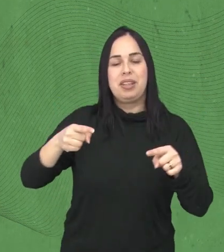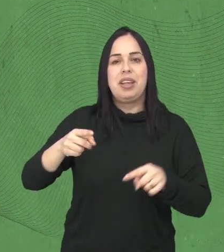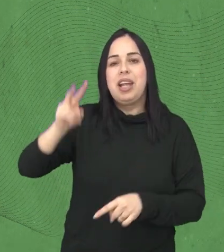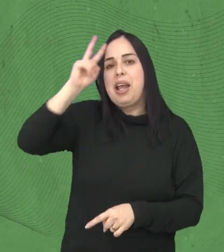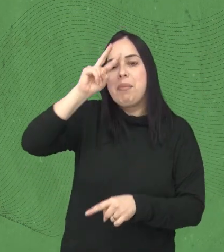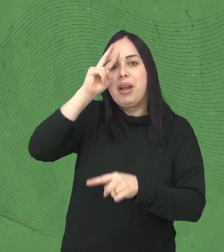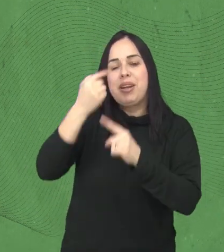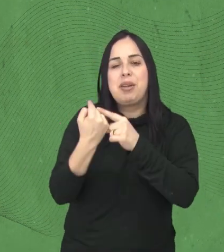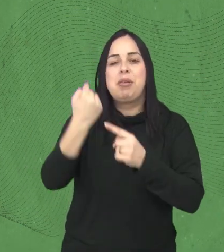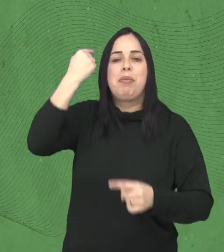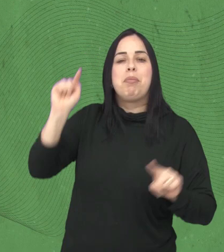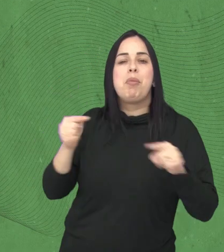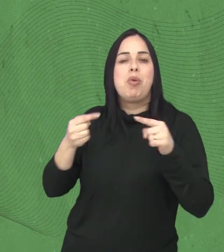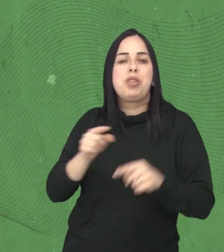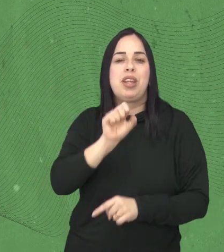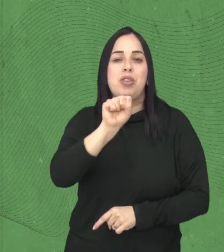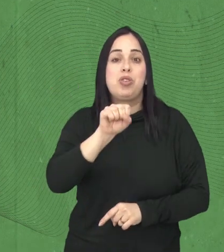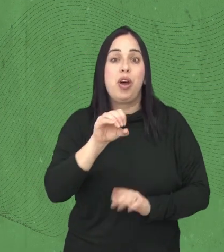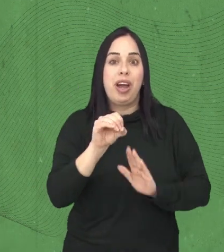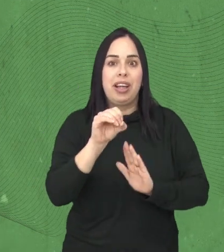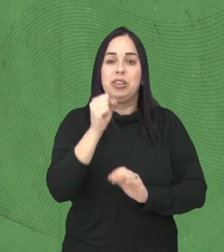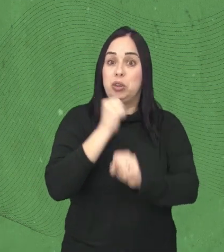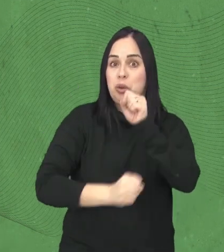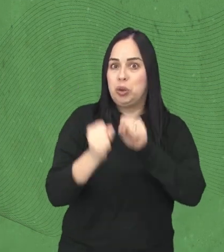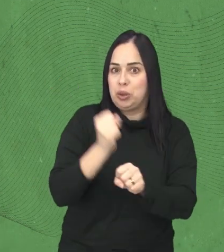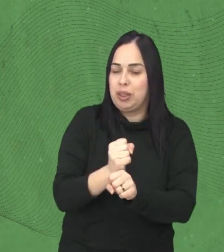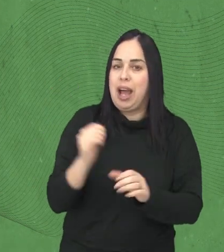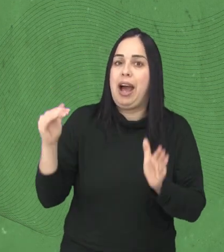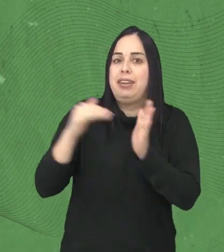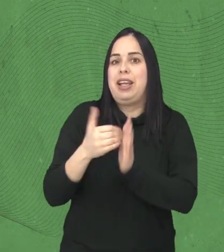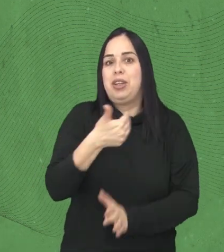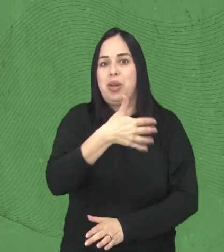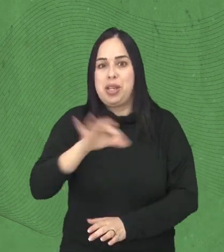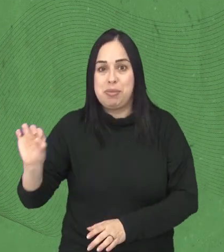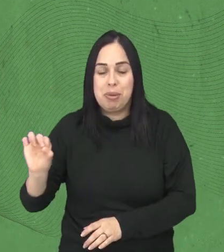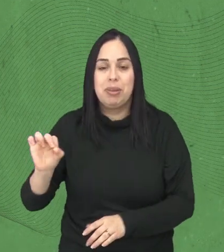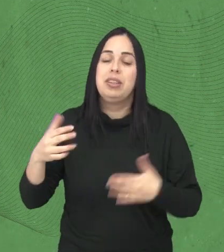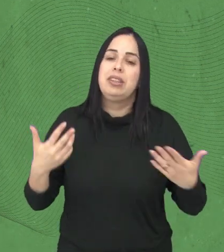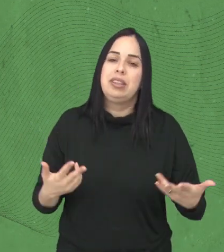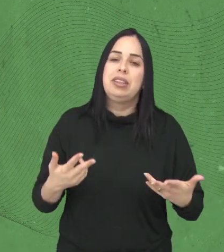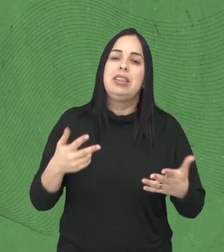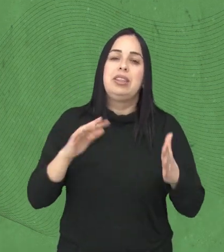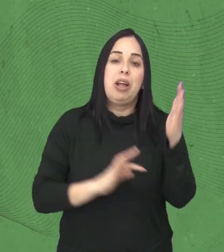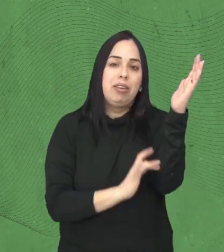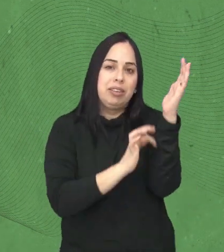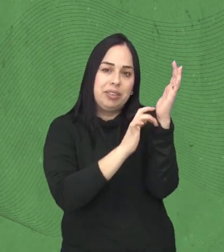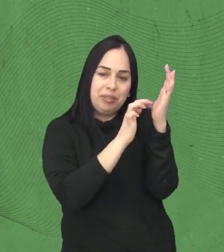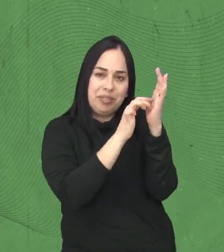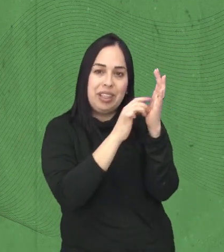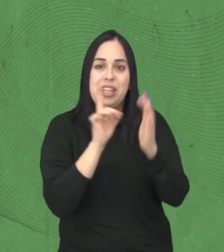que a gente vai fazer pelos anos 80, anos 90 e 2000. Então tá feito o convite. Banda